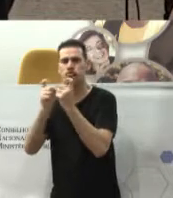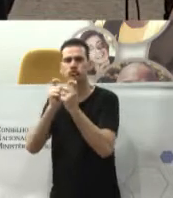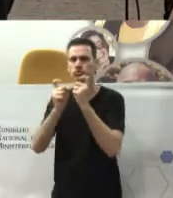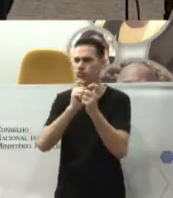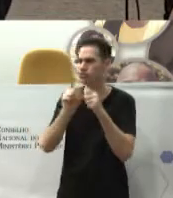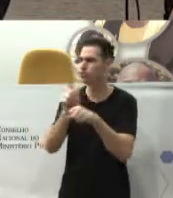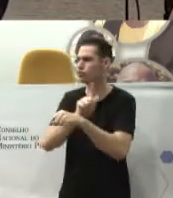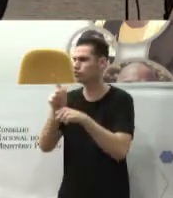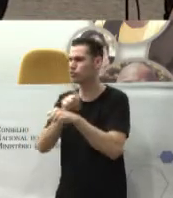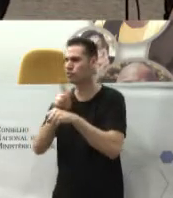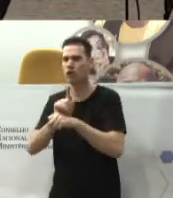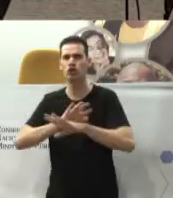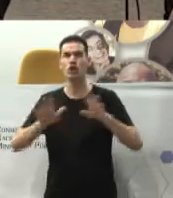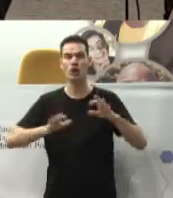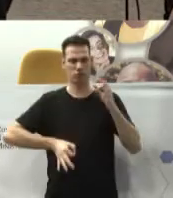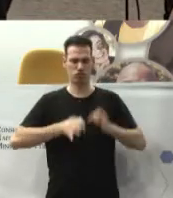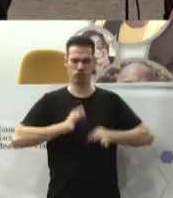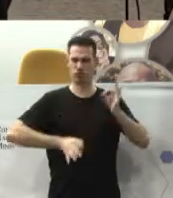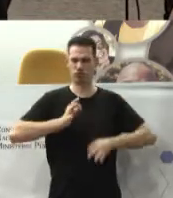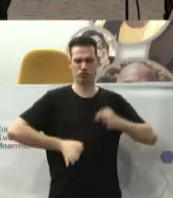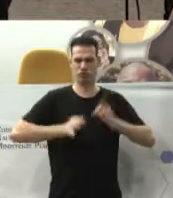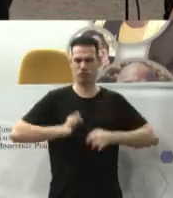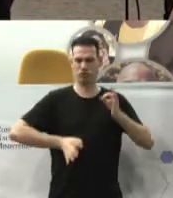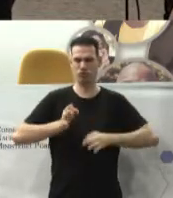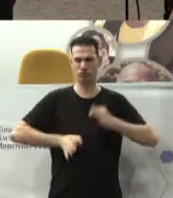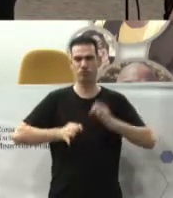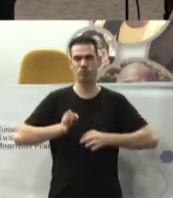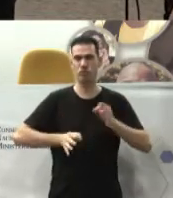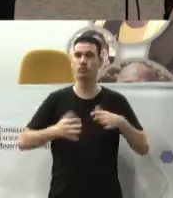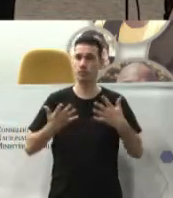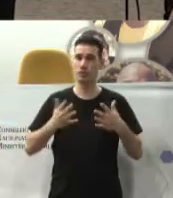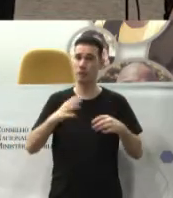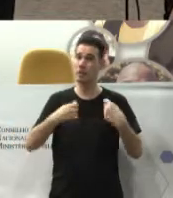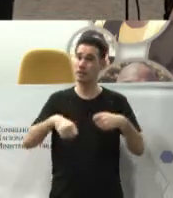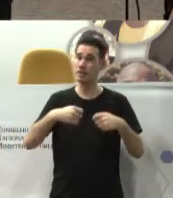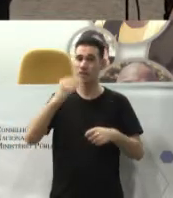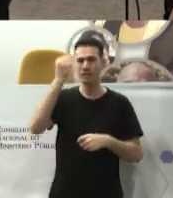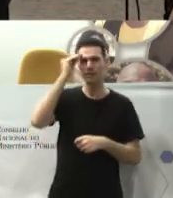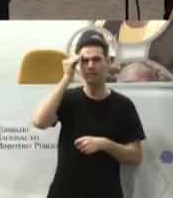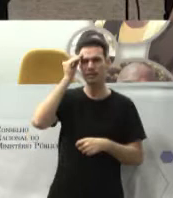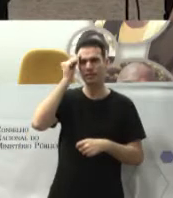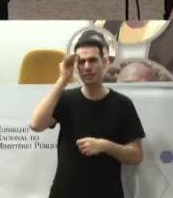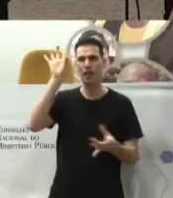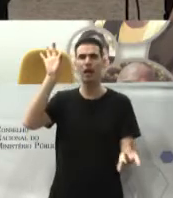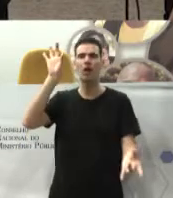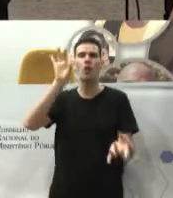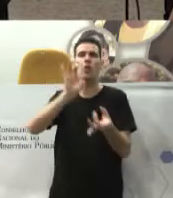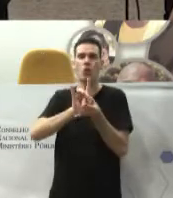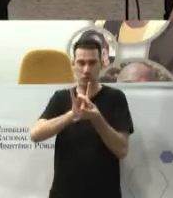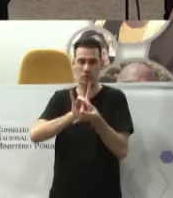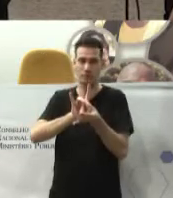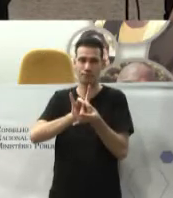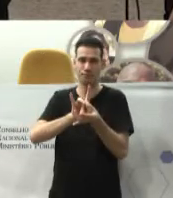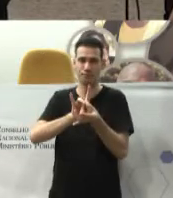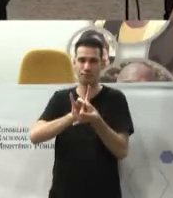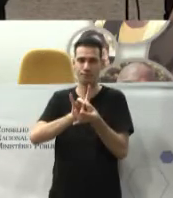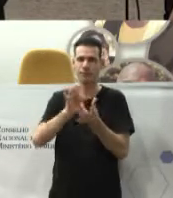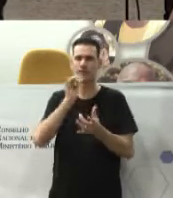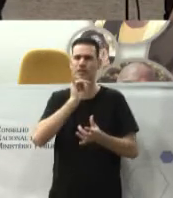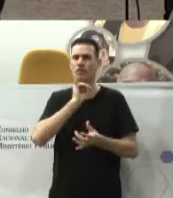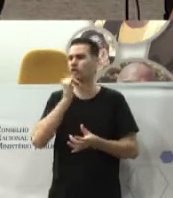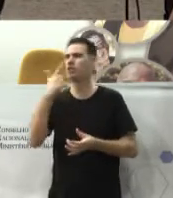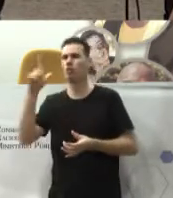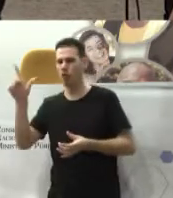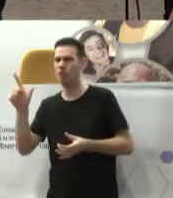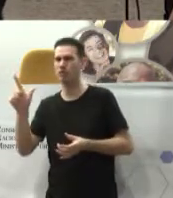buscar a judicialização quando tudo mais falhar, é o primeiro passo. Agora, a compreensão desse contexto, que eu dei um exemplo muito muito, muito dramático, mas